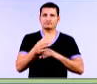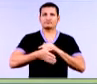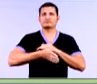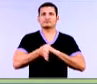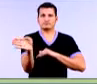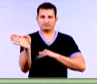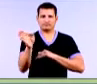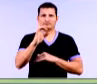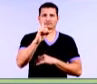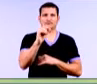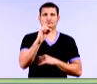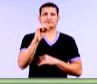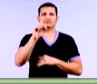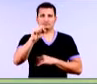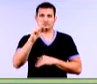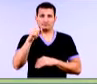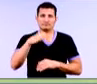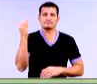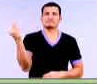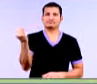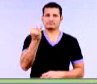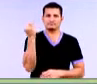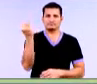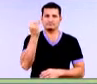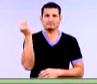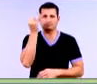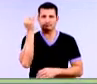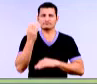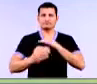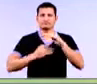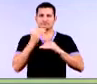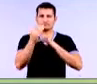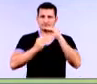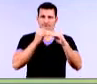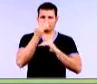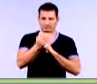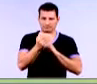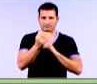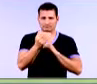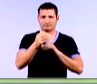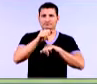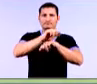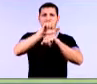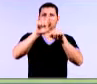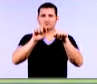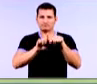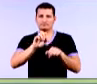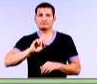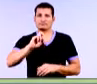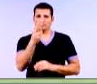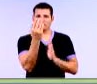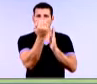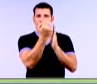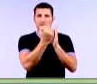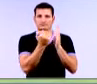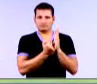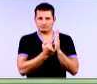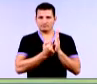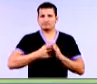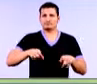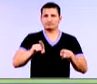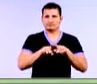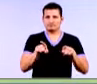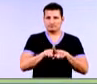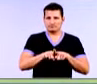de dados. Isso é fundamental no processo de desenvolvimento de um algoritmo ou de um programa. Também